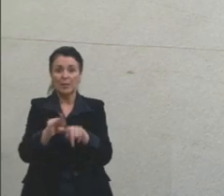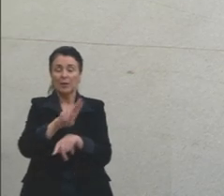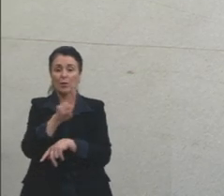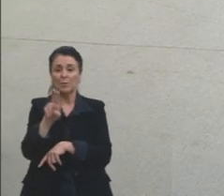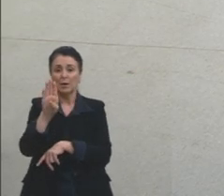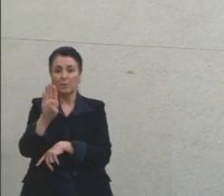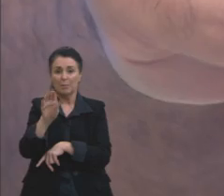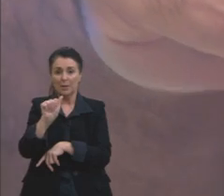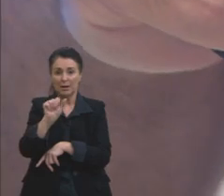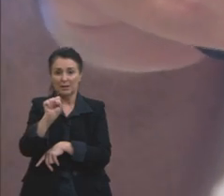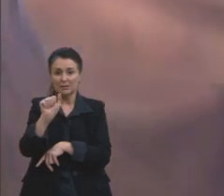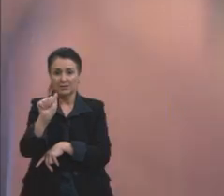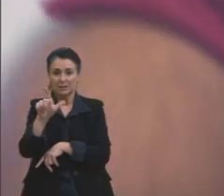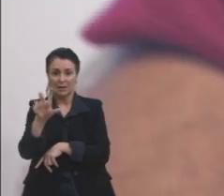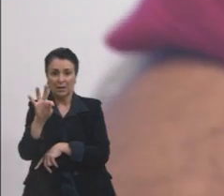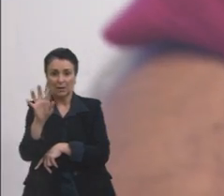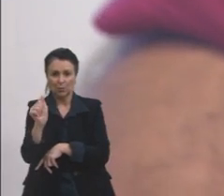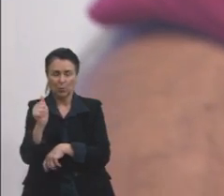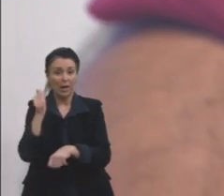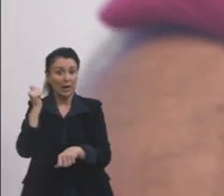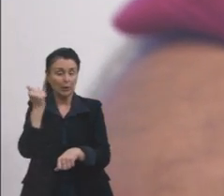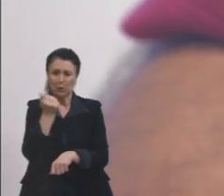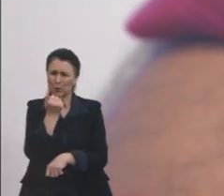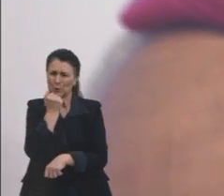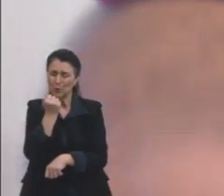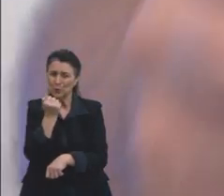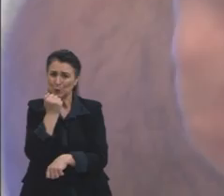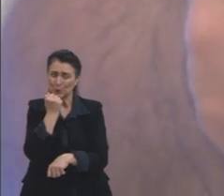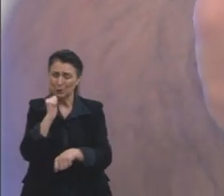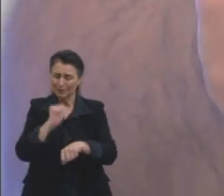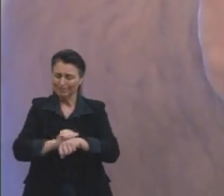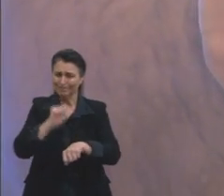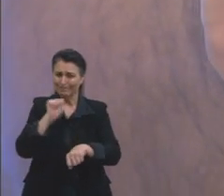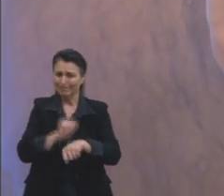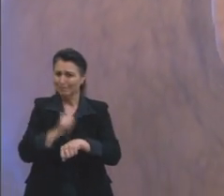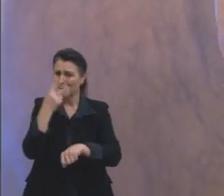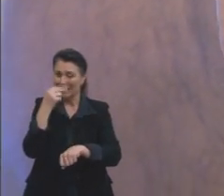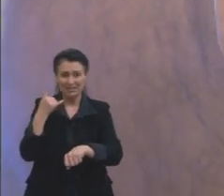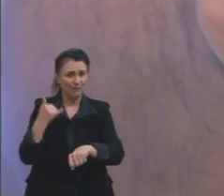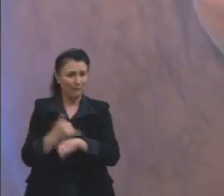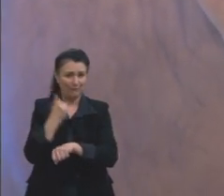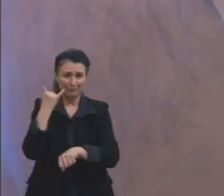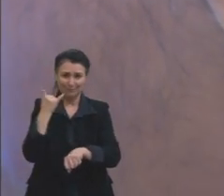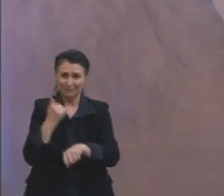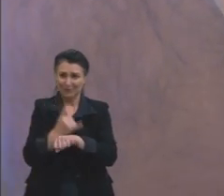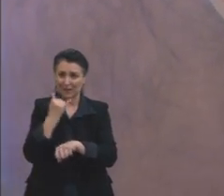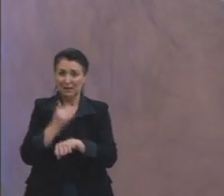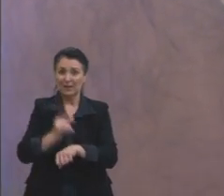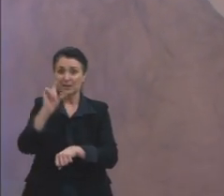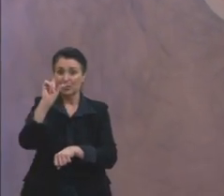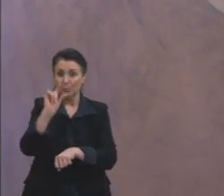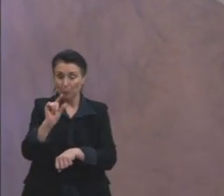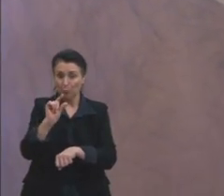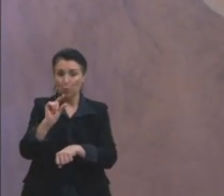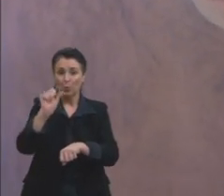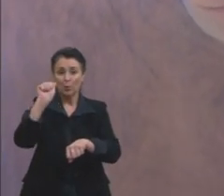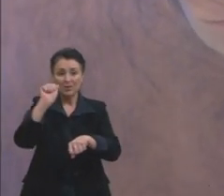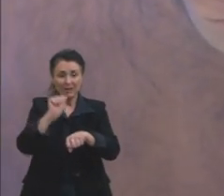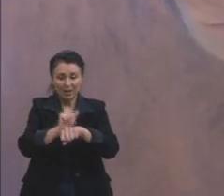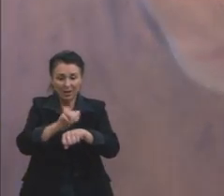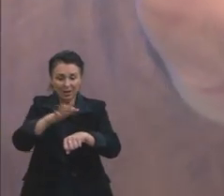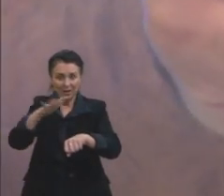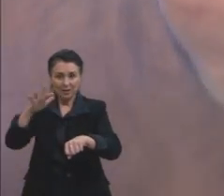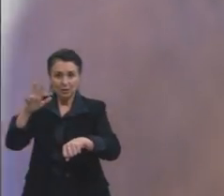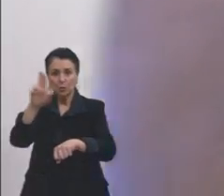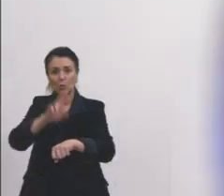né que vai formar aqui ó ela extremamente dura a famosa pedra ferro Ó tem poucos cristais a gente utiliza inclusive